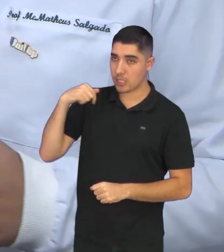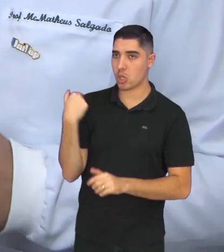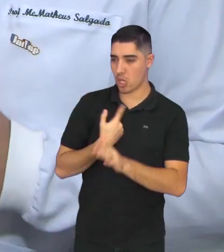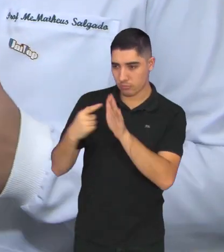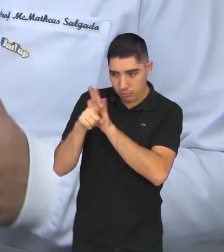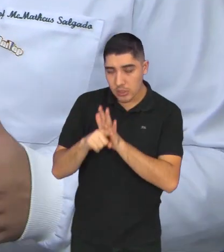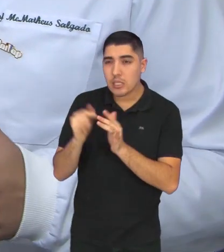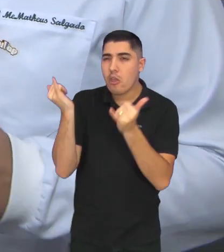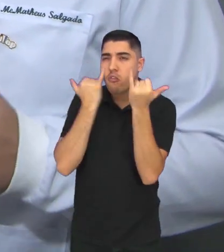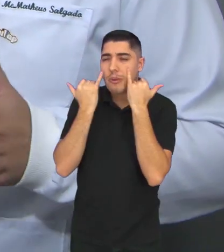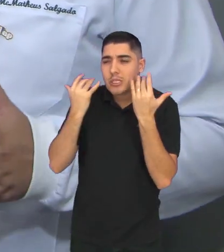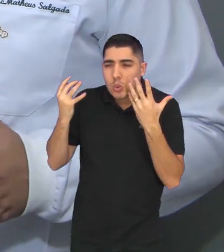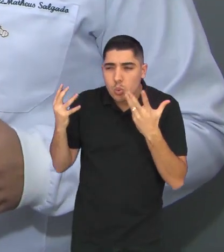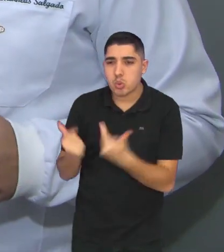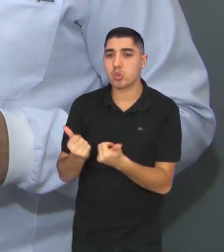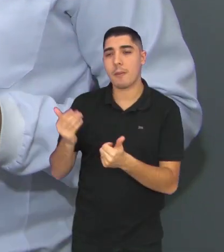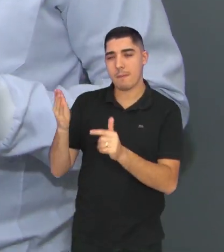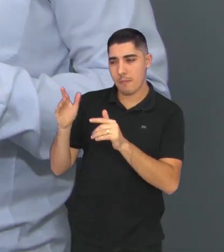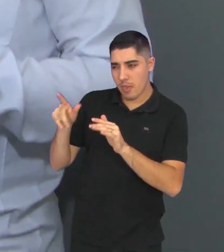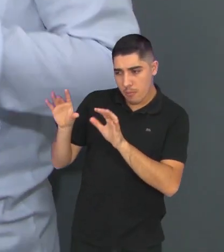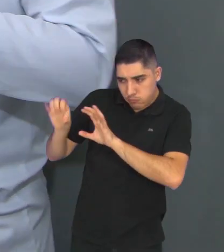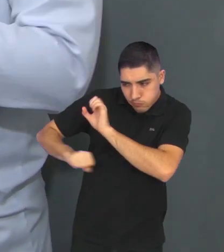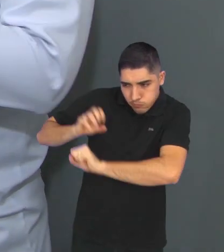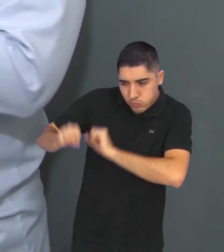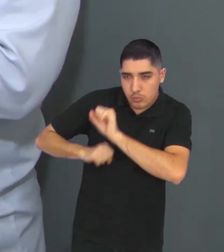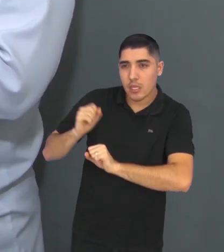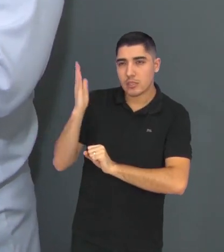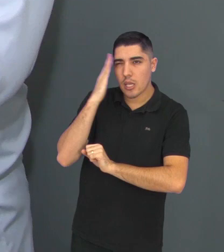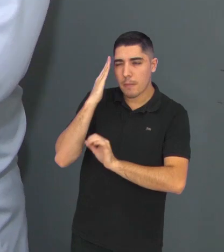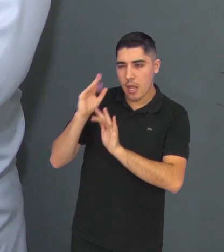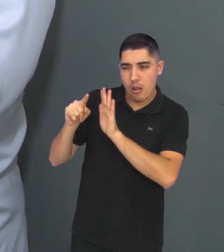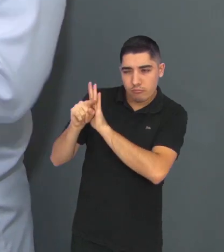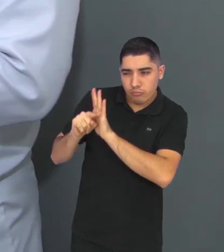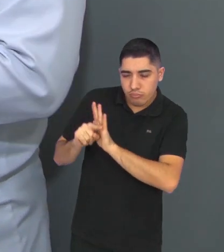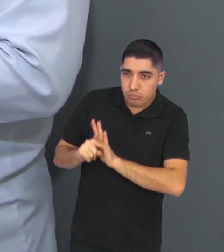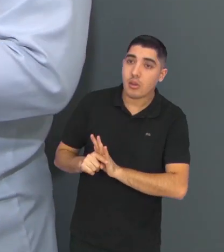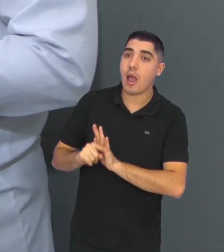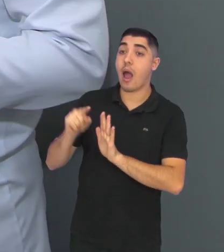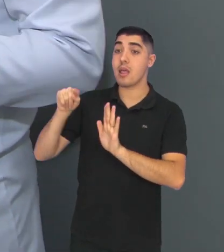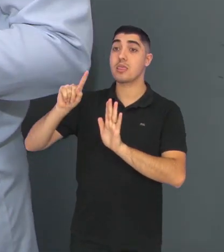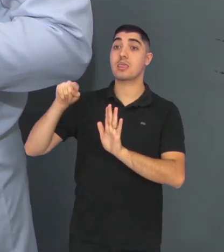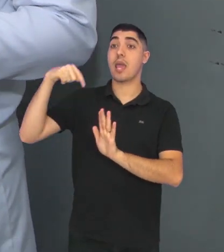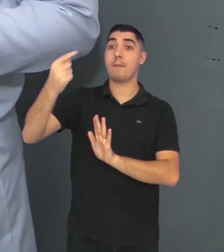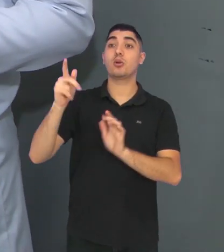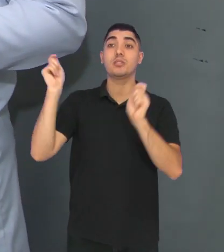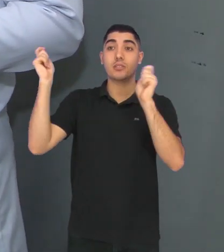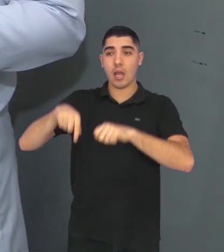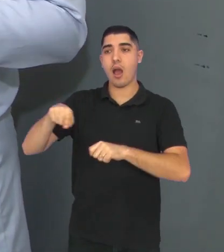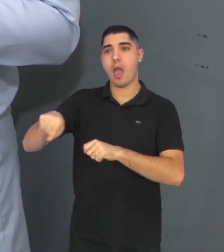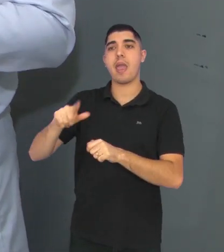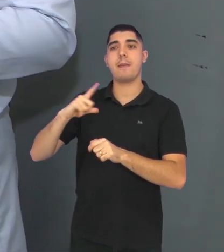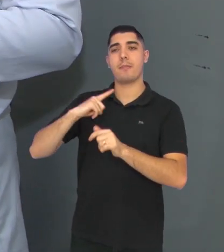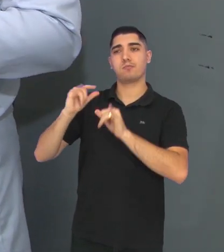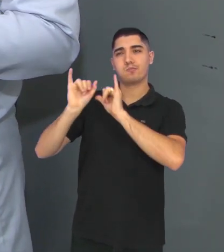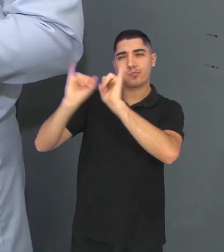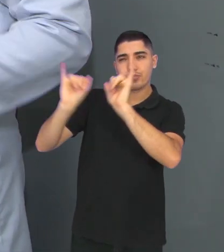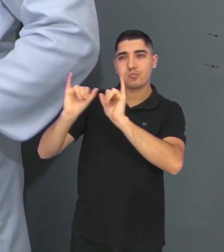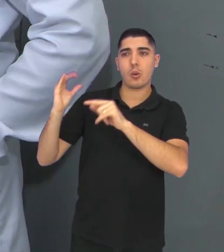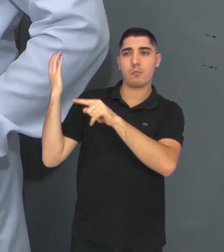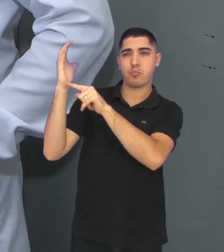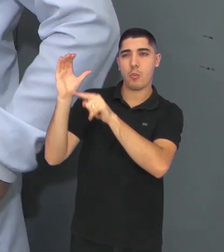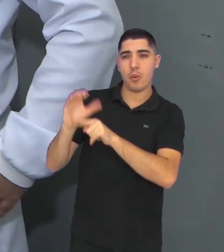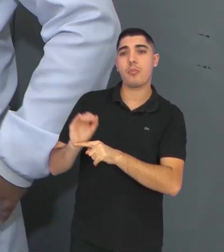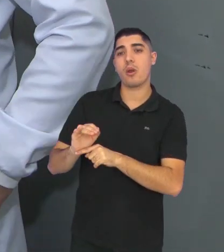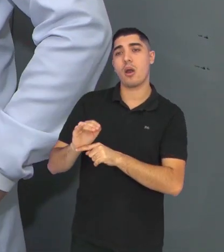Nós coletamos os dados, tudo que a gente produz, isso vira dados científicos que nós trabalhamos depois e esses dados são posteriormente publicados em